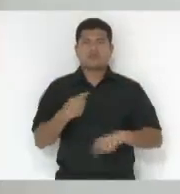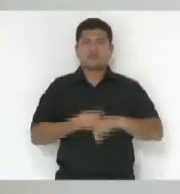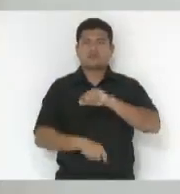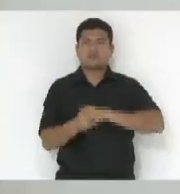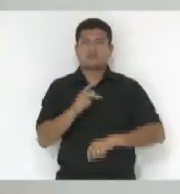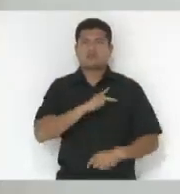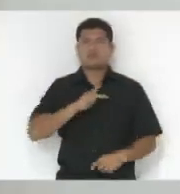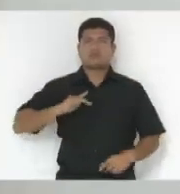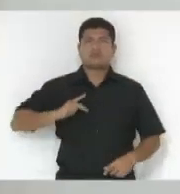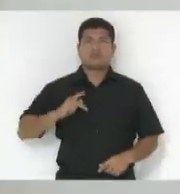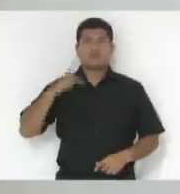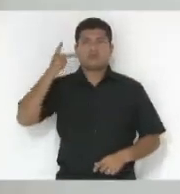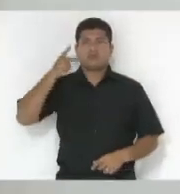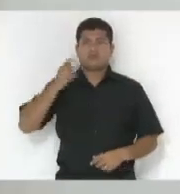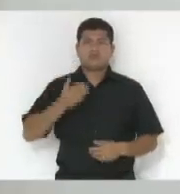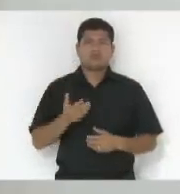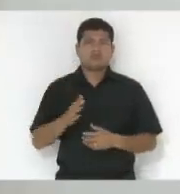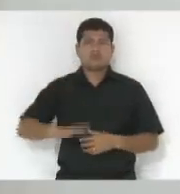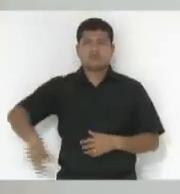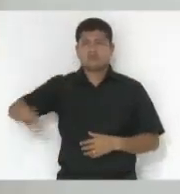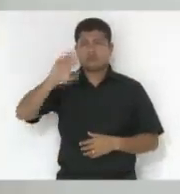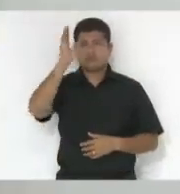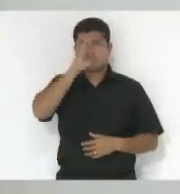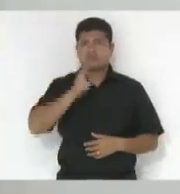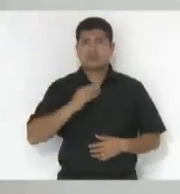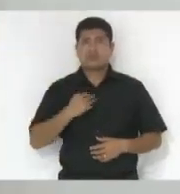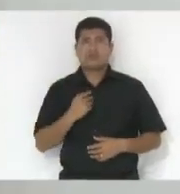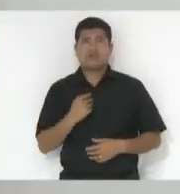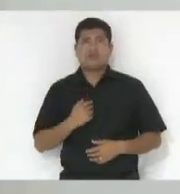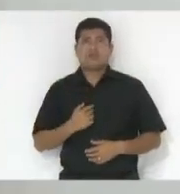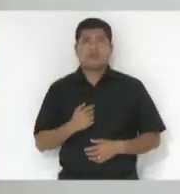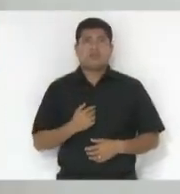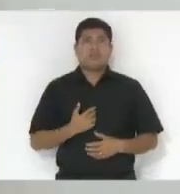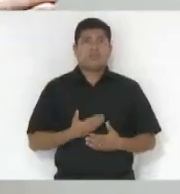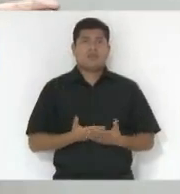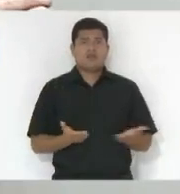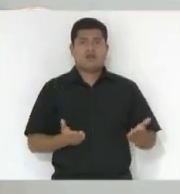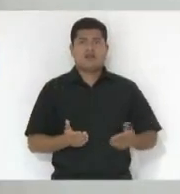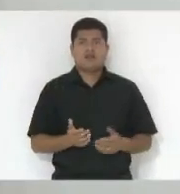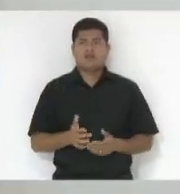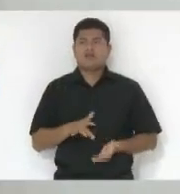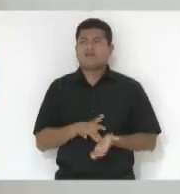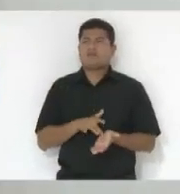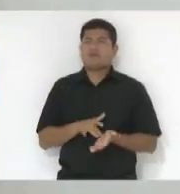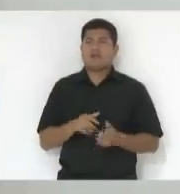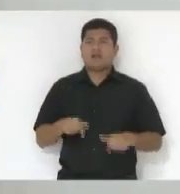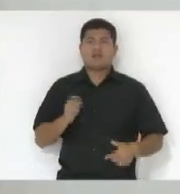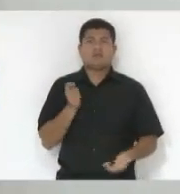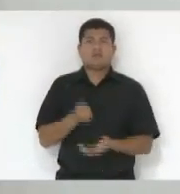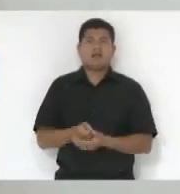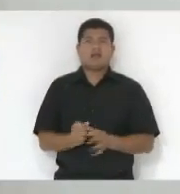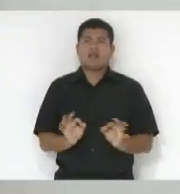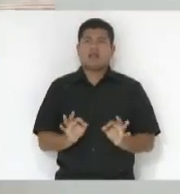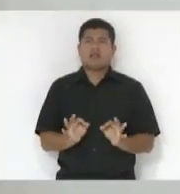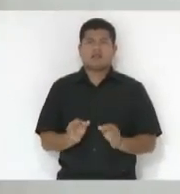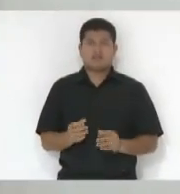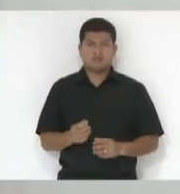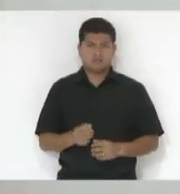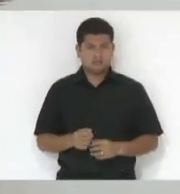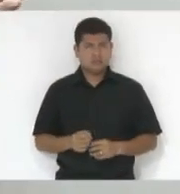nos parlamentos Brasil afora, de que ninguém paga a conta. Não vamos fingir que ninguém vai pagar essa conta de 78 milhões.